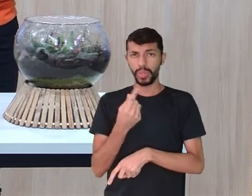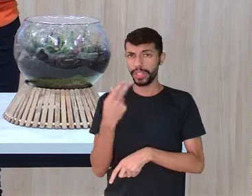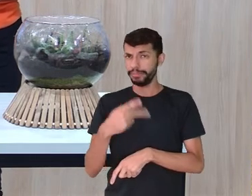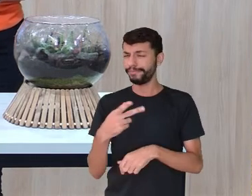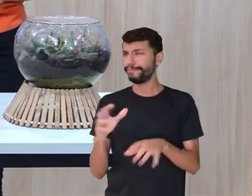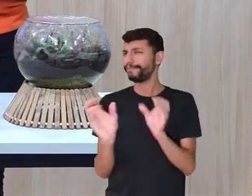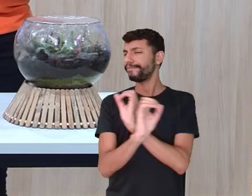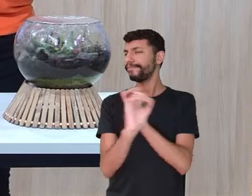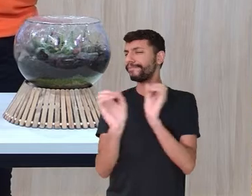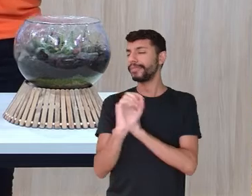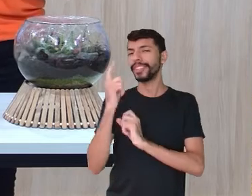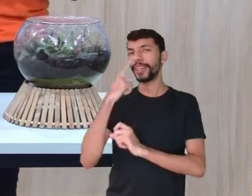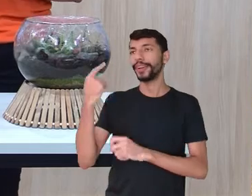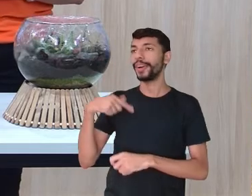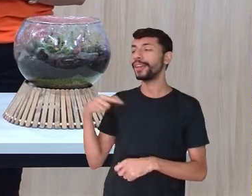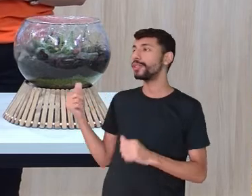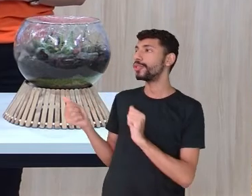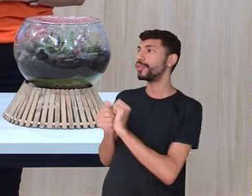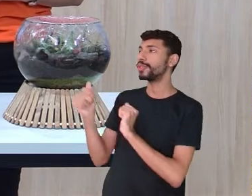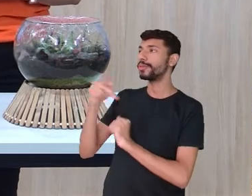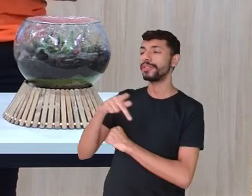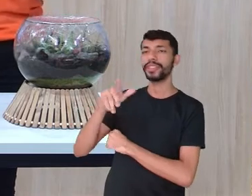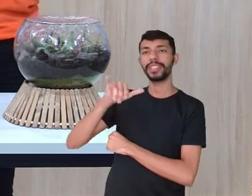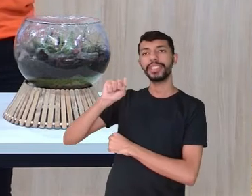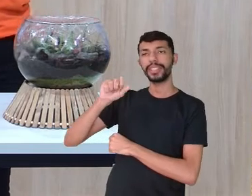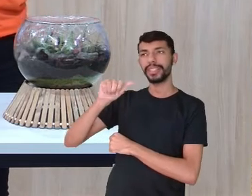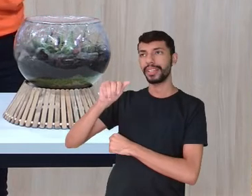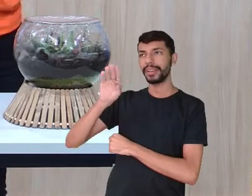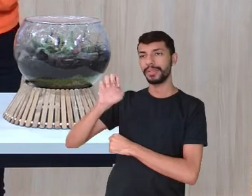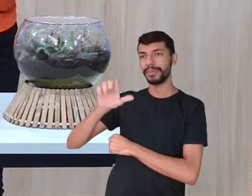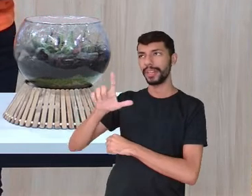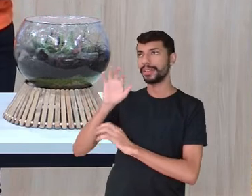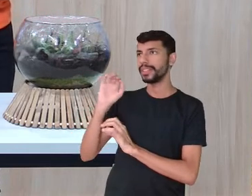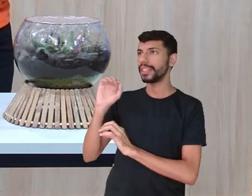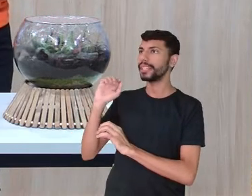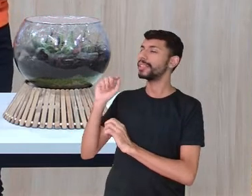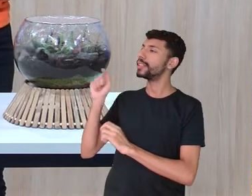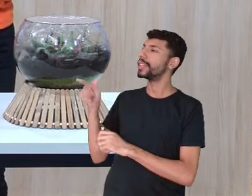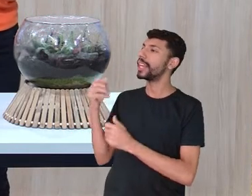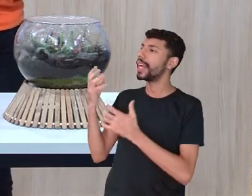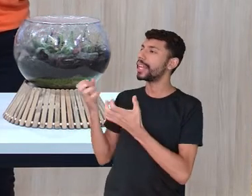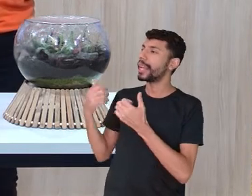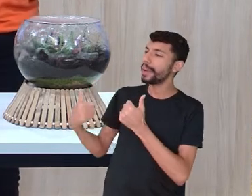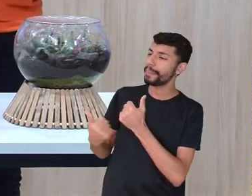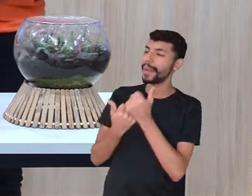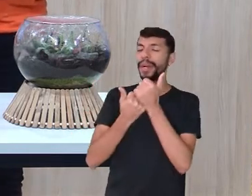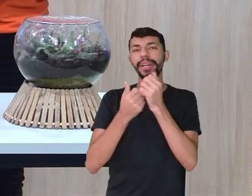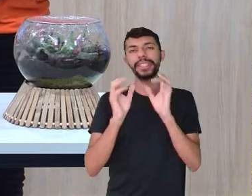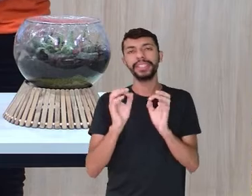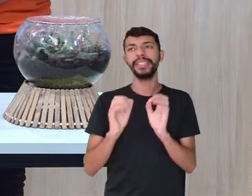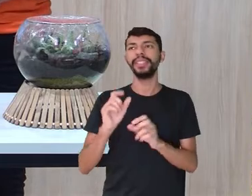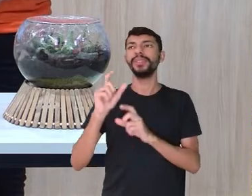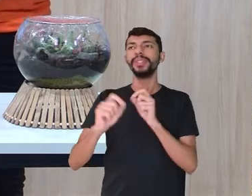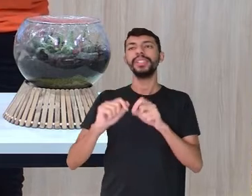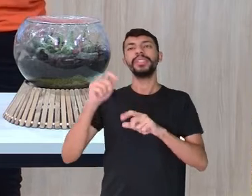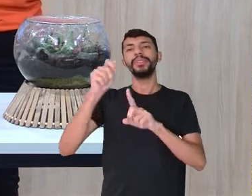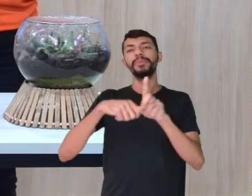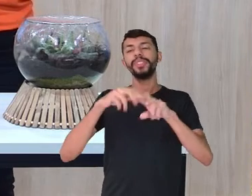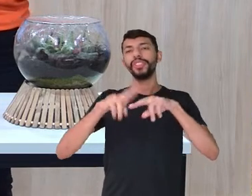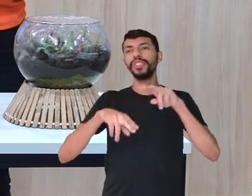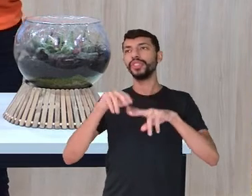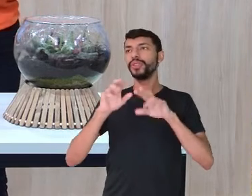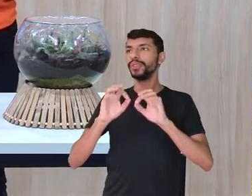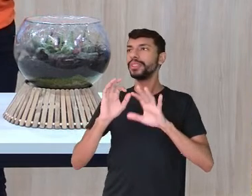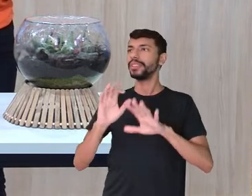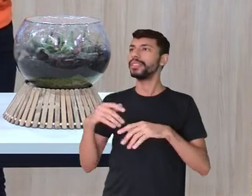de ciências, eu estou com a professora Isabel Borges. Vou passar para ela o que é que ela quer nos contribuir com esse junho, mês de conscientização e